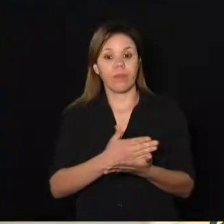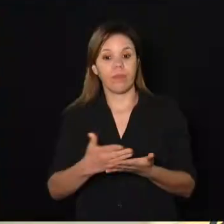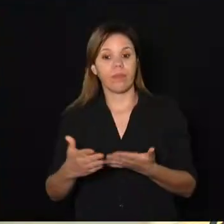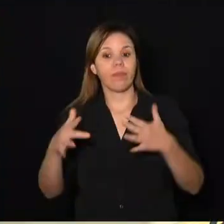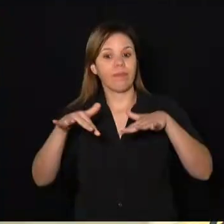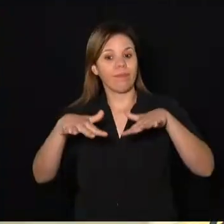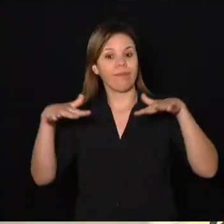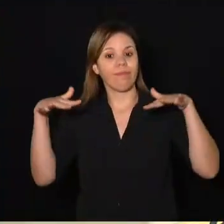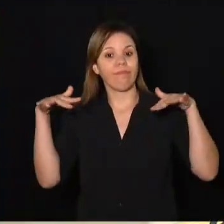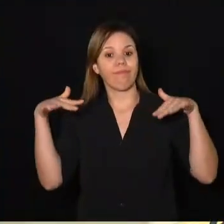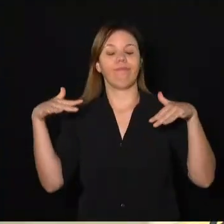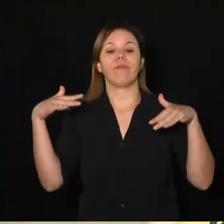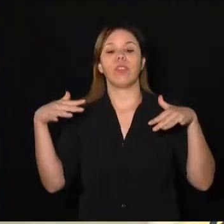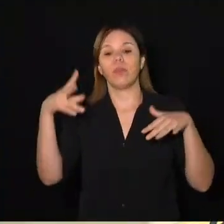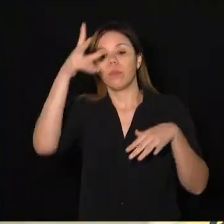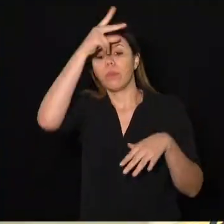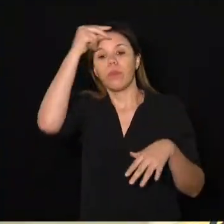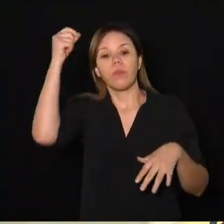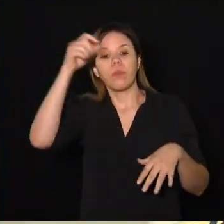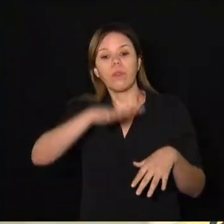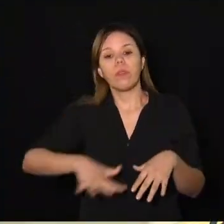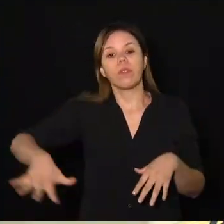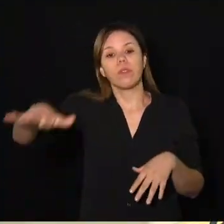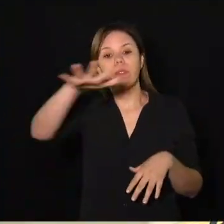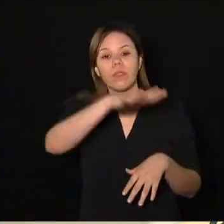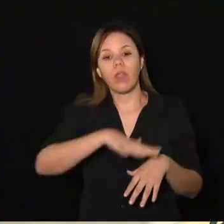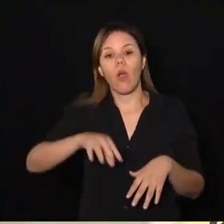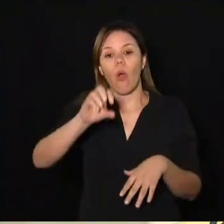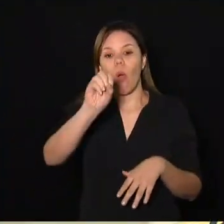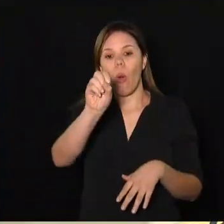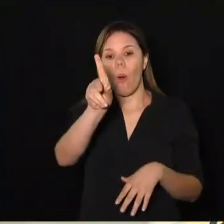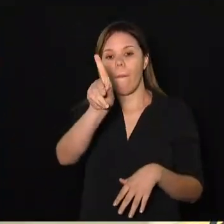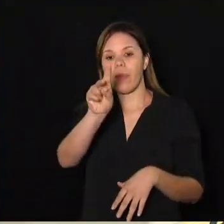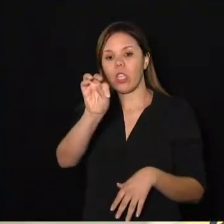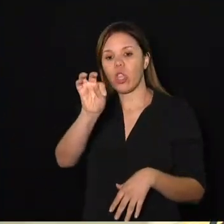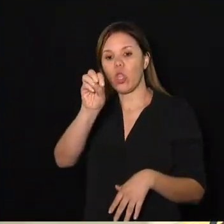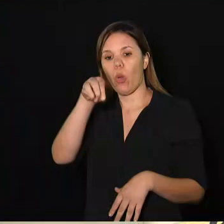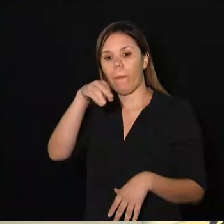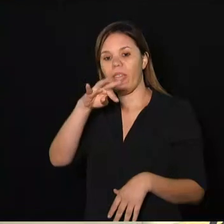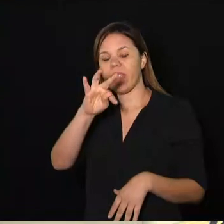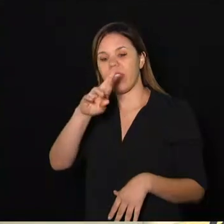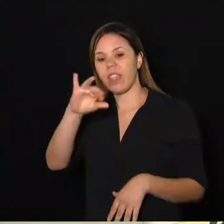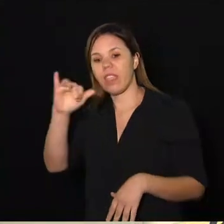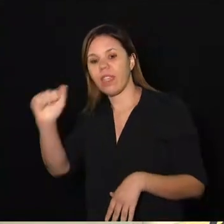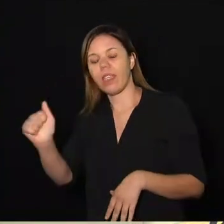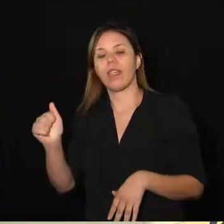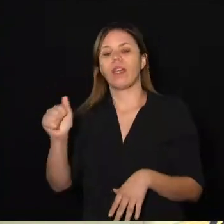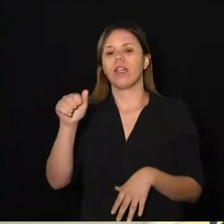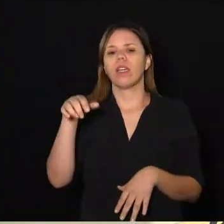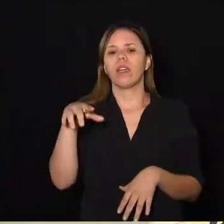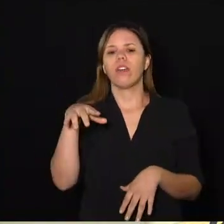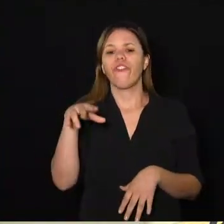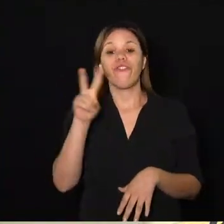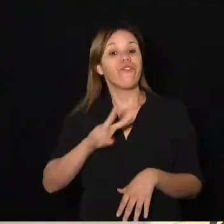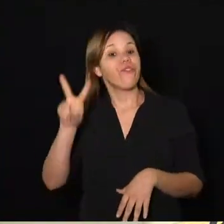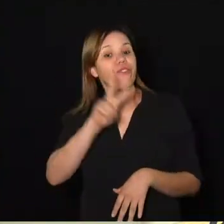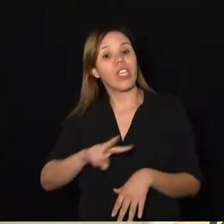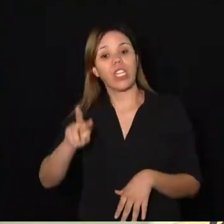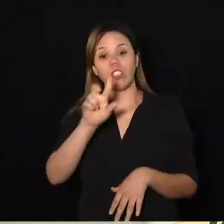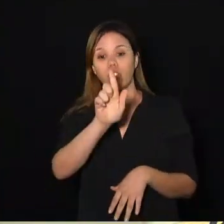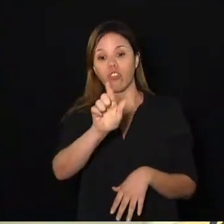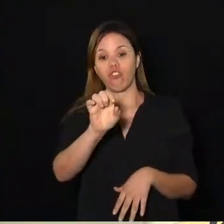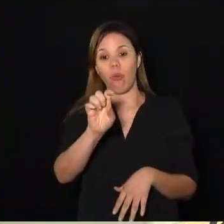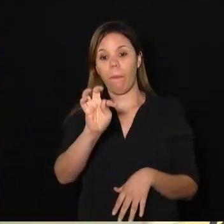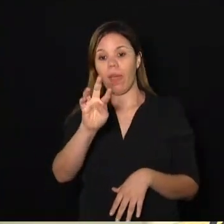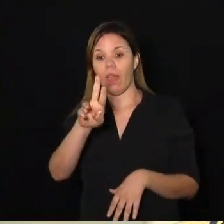audiência pública para falar sobre optometria audiência essa que foi convocada pelo vereador Gilberto Vermelho vão